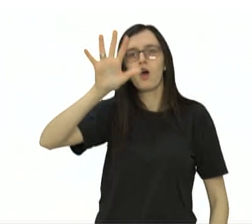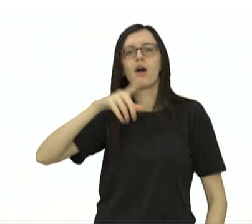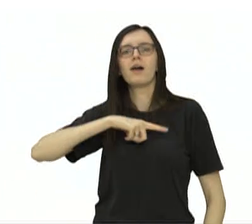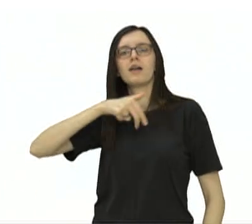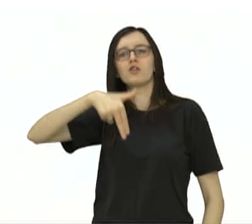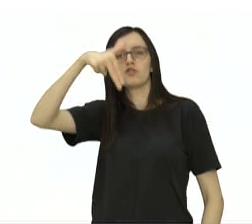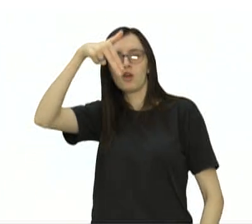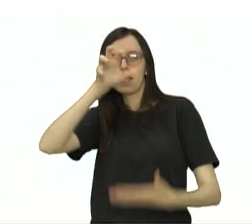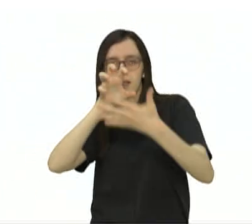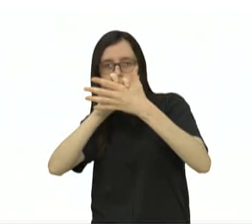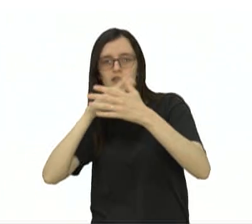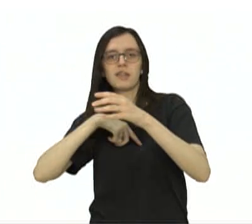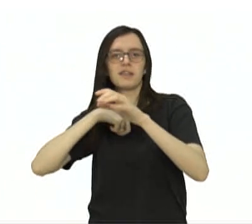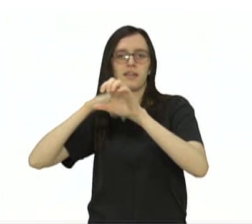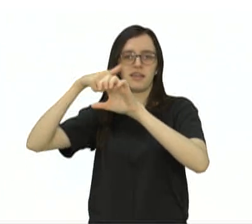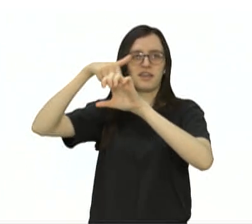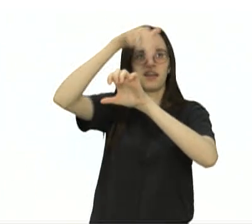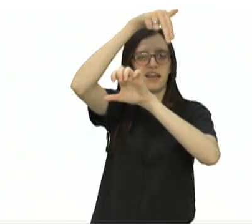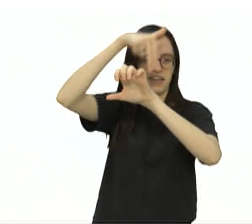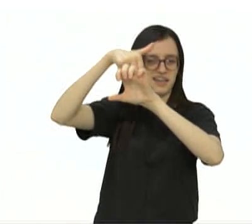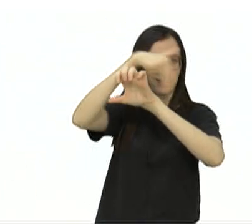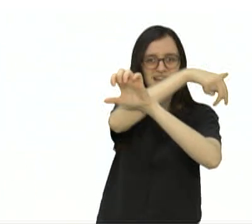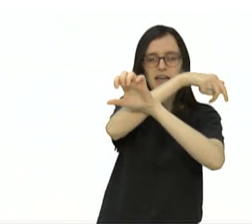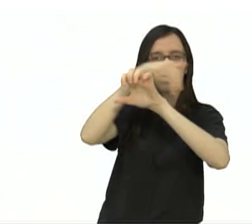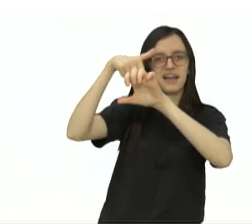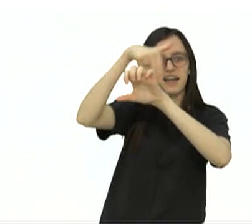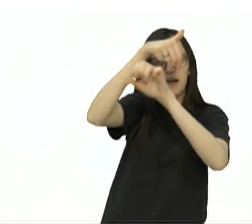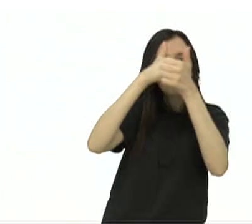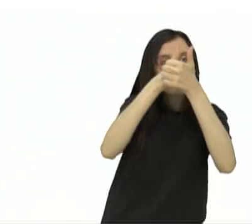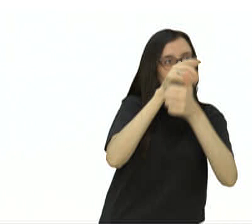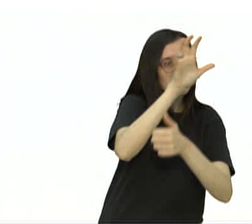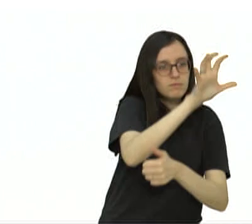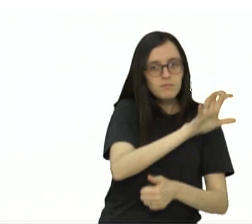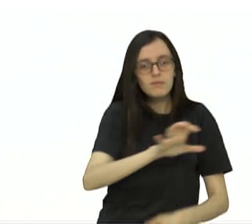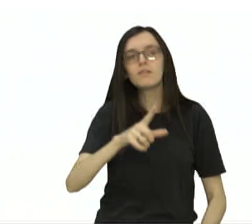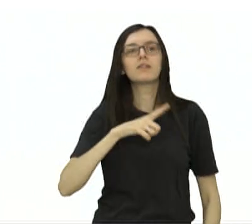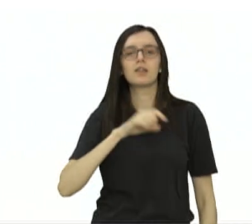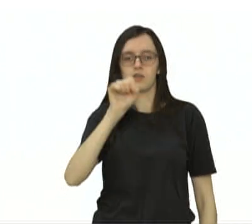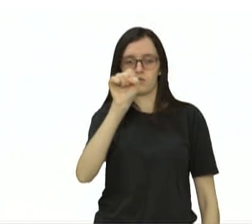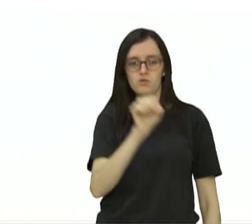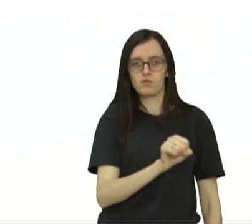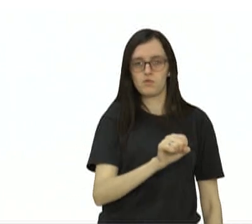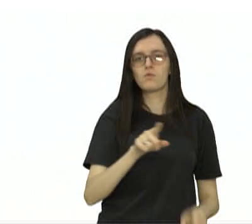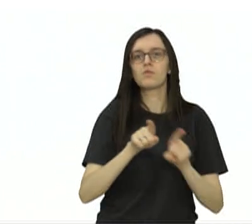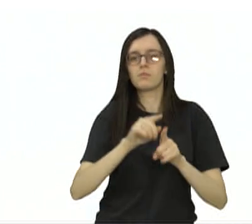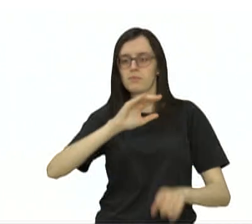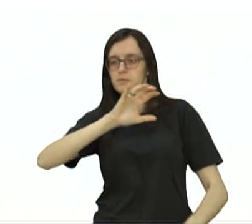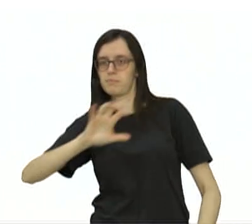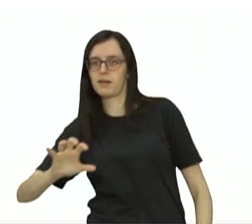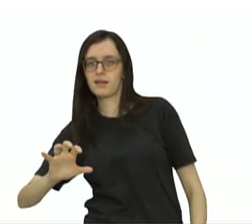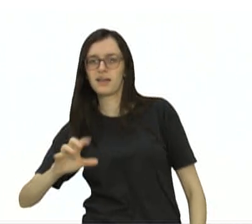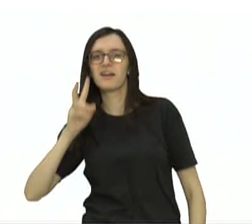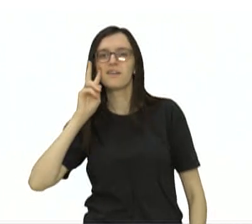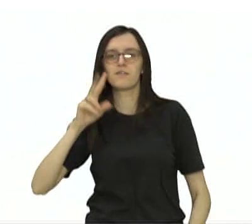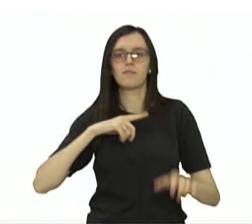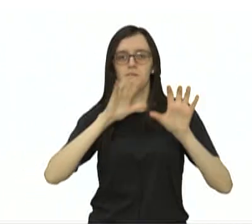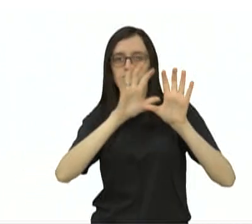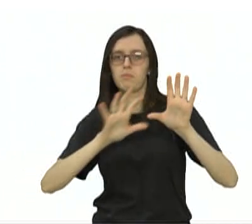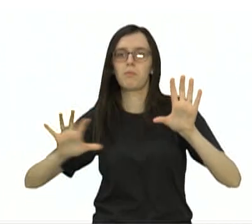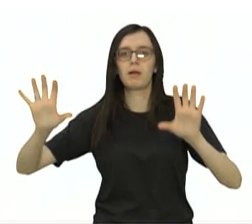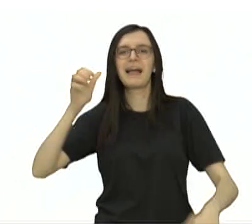central, noroeste, oeste, centro-ocidental, centro-sul, sudoeste e sudeste. Essas são as